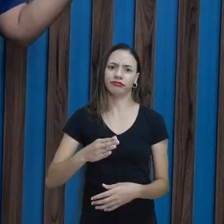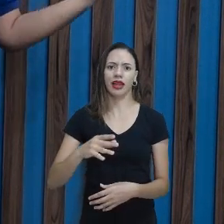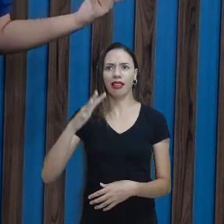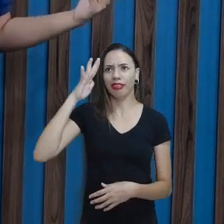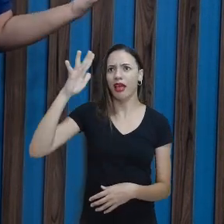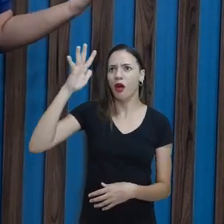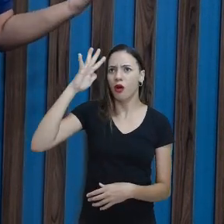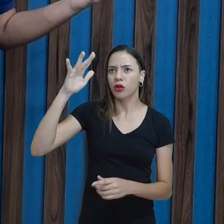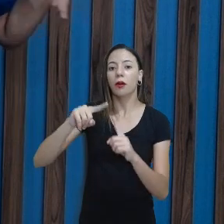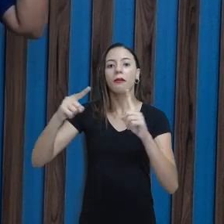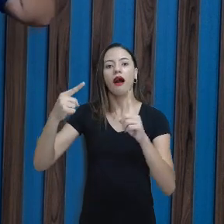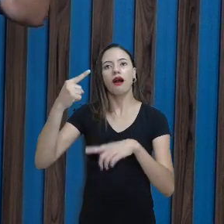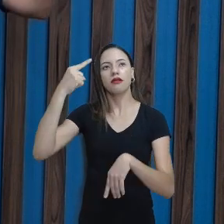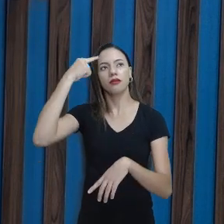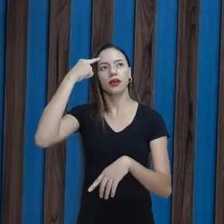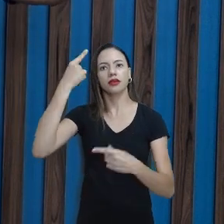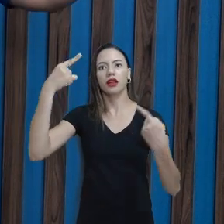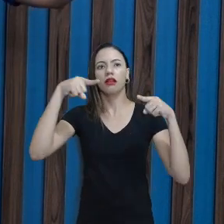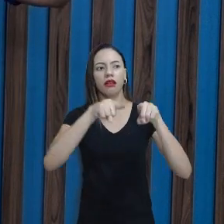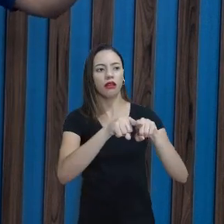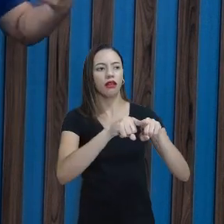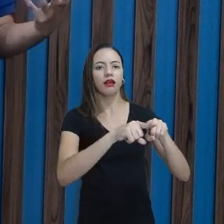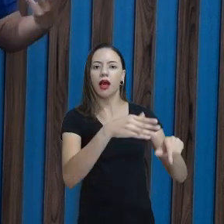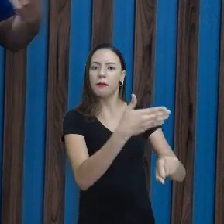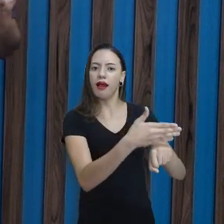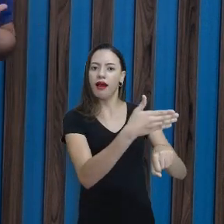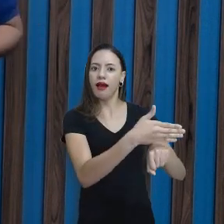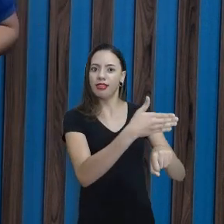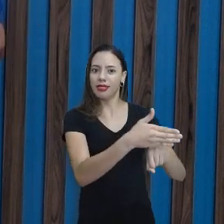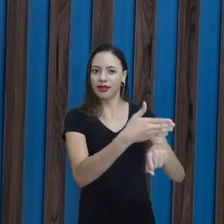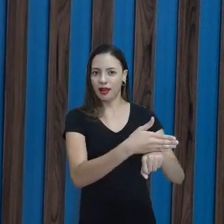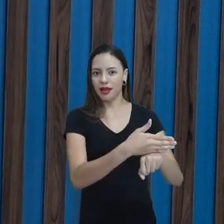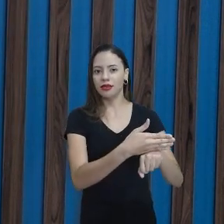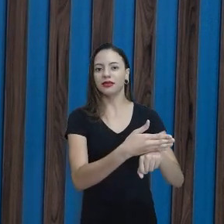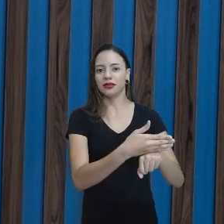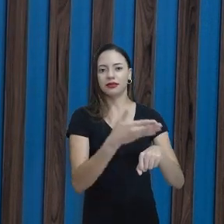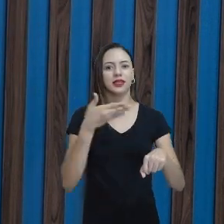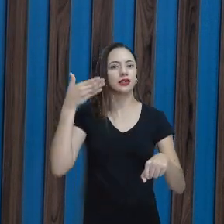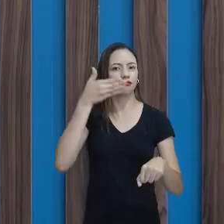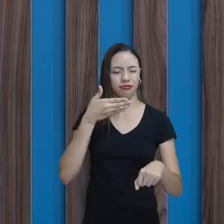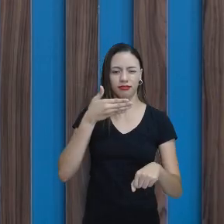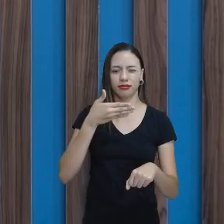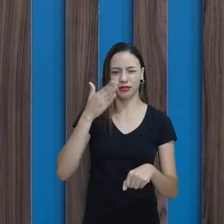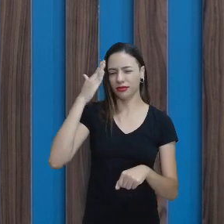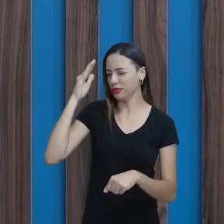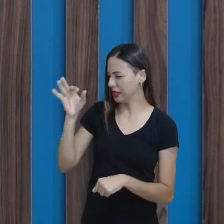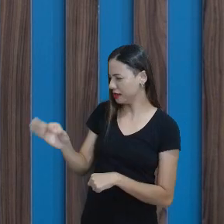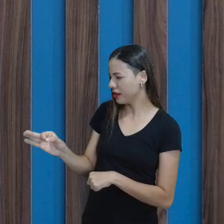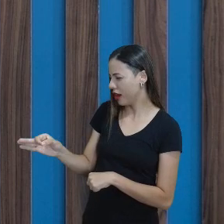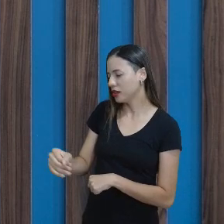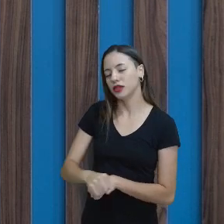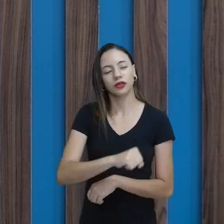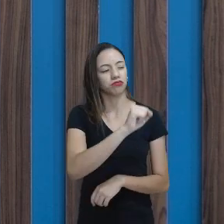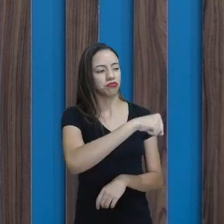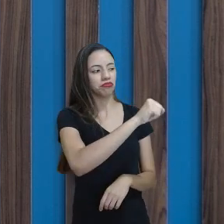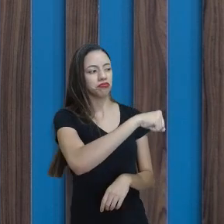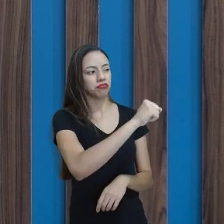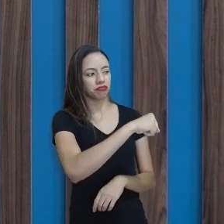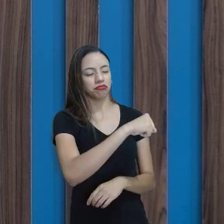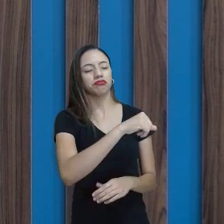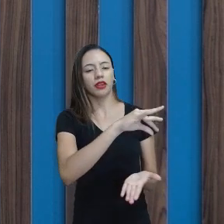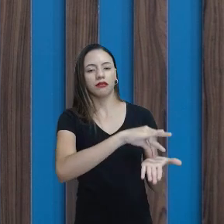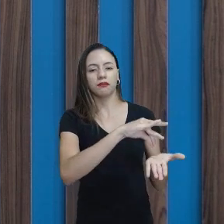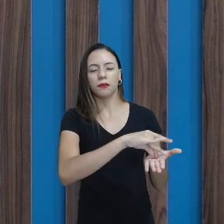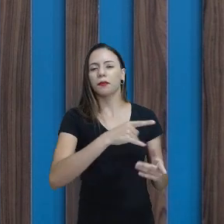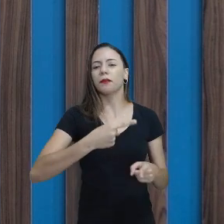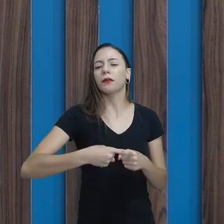em uma prática discursiva, né? Não é isso, professora Adriana? Isso mesmo, professora Camille, até porque,